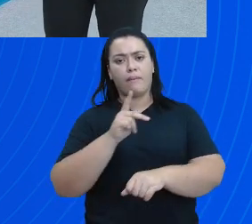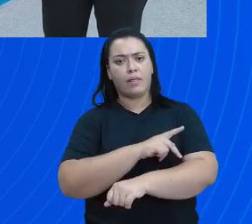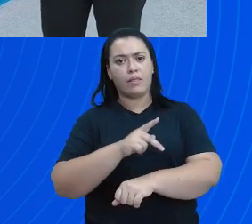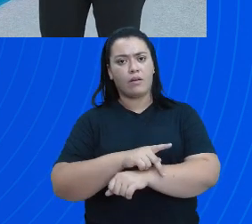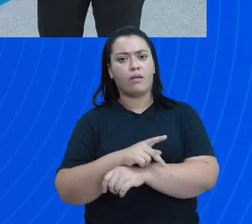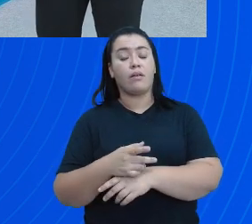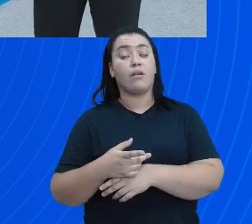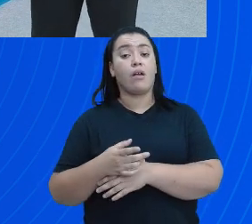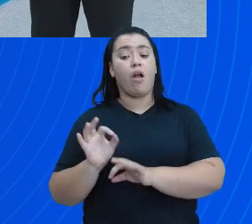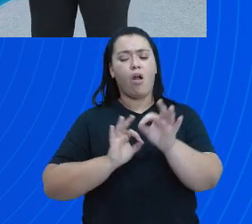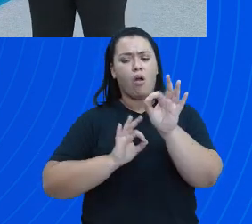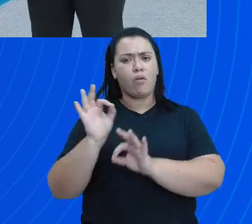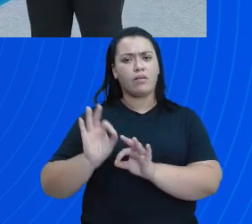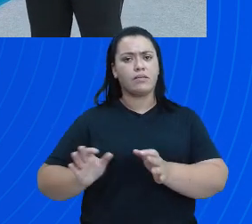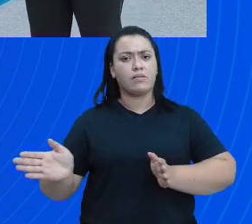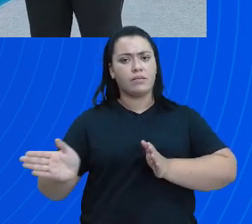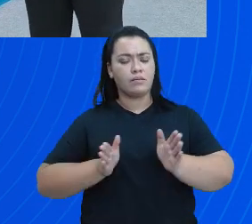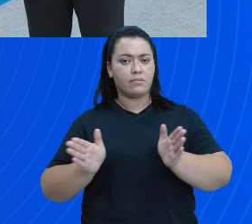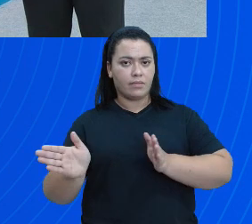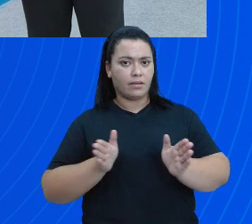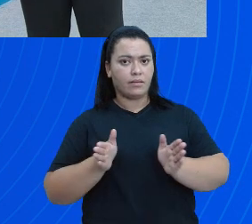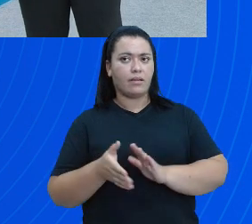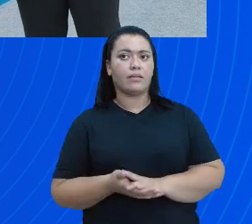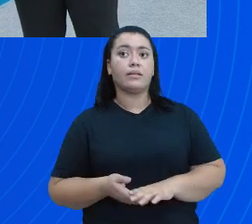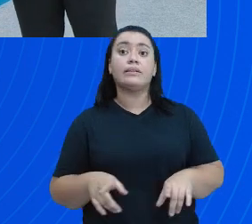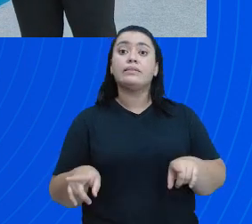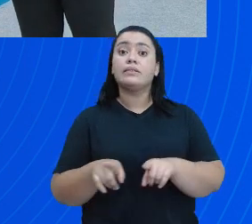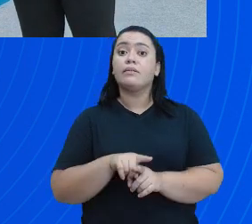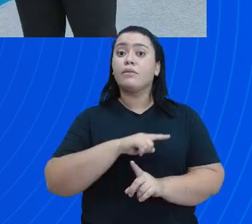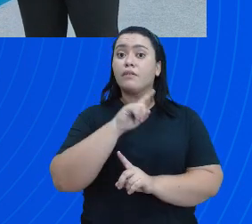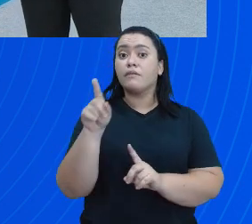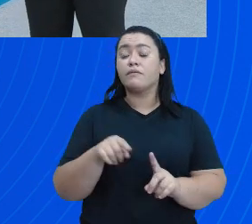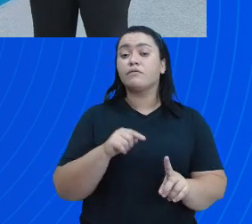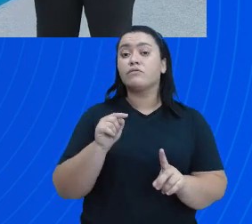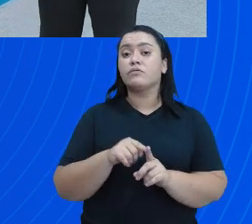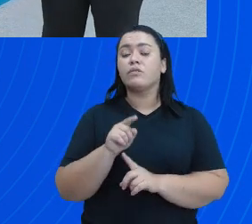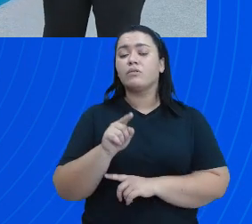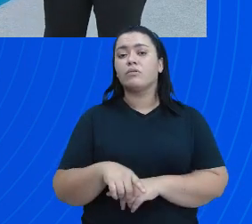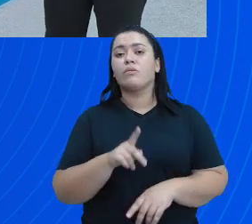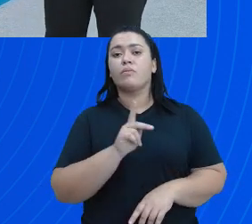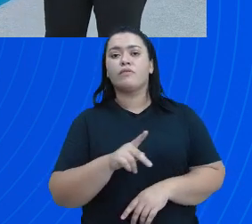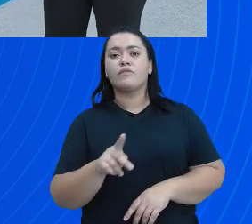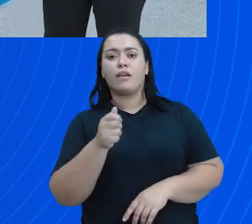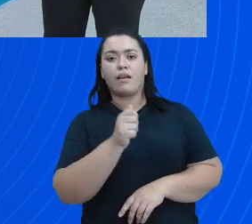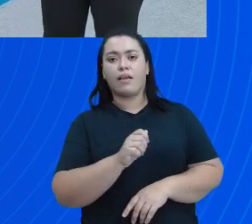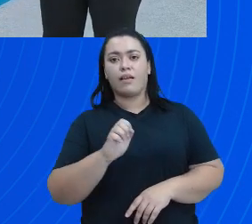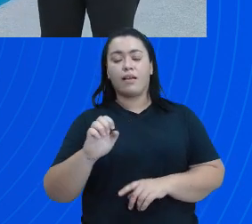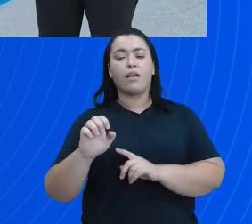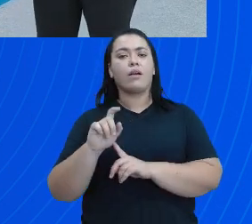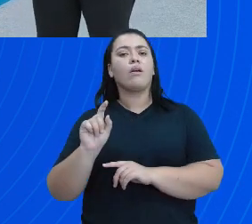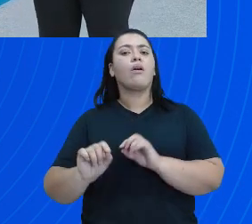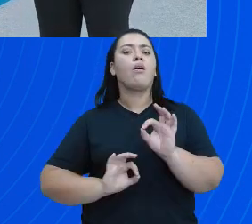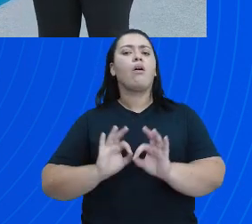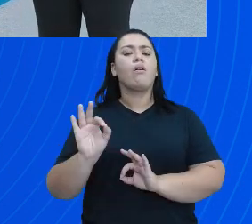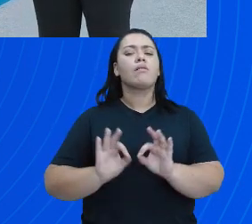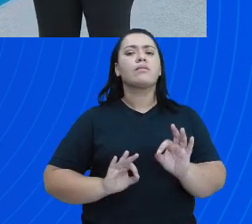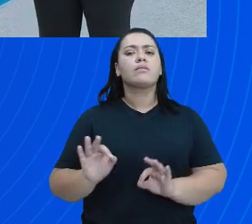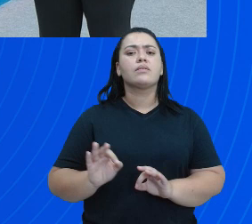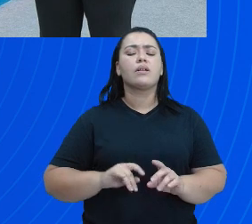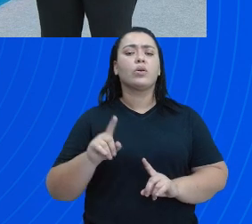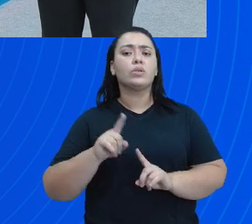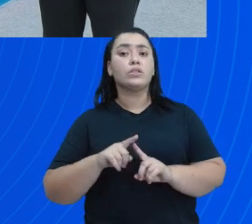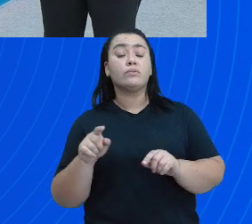essa acessibilidade. É função também do professor do AEE organizar o tipo e o número